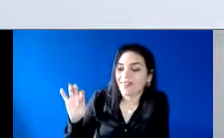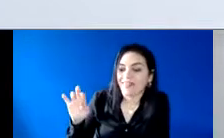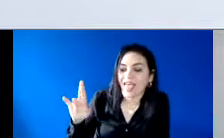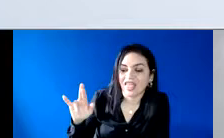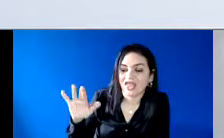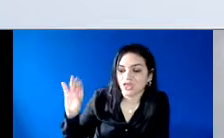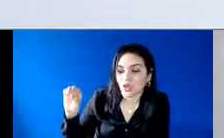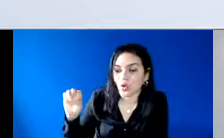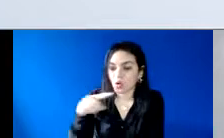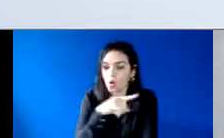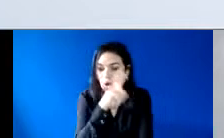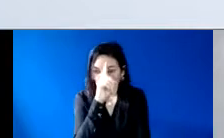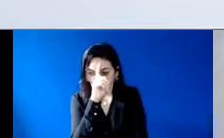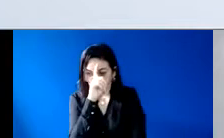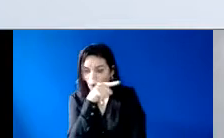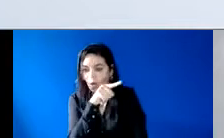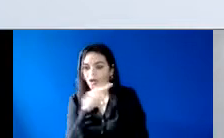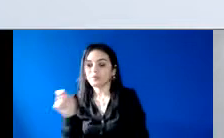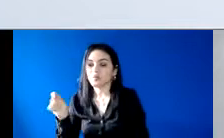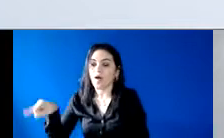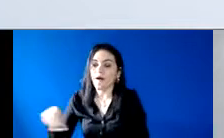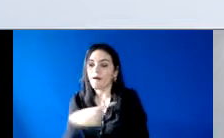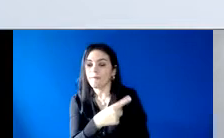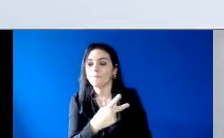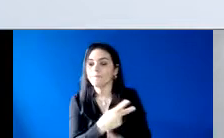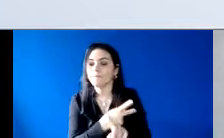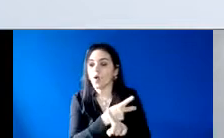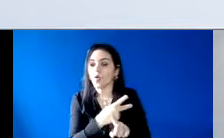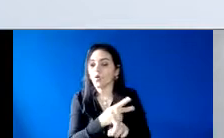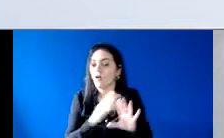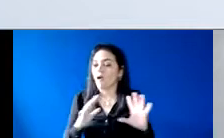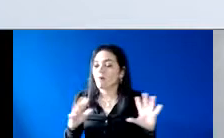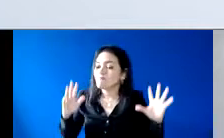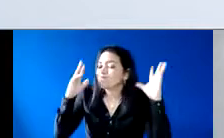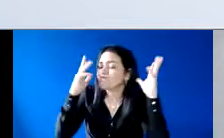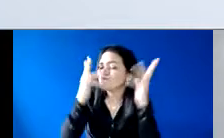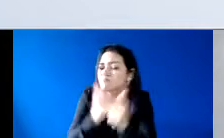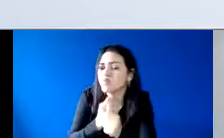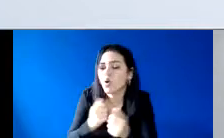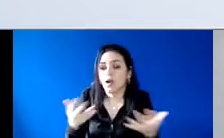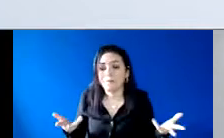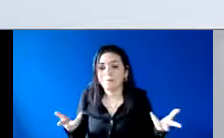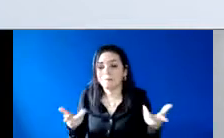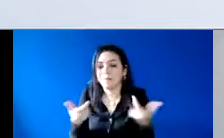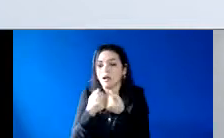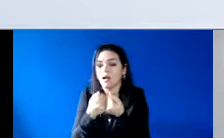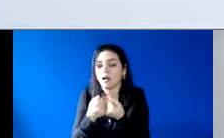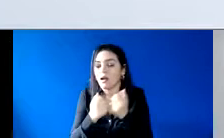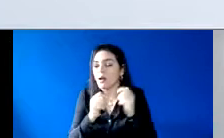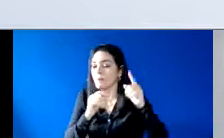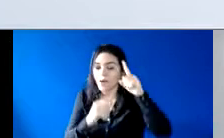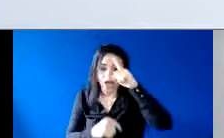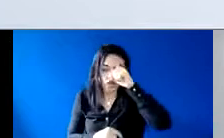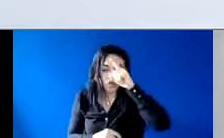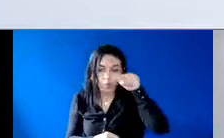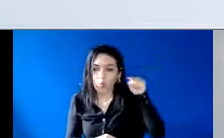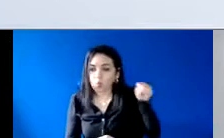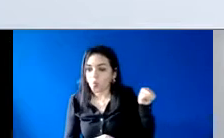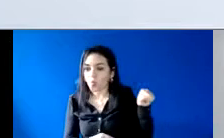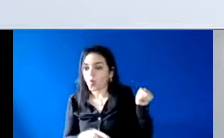Refúgio do que não deu certo no território. Por mais bonito que ele seja, ele pode ser lindo, maravilhoso, ele é refúgio. Ele não é saúde. Saúde é